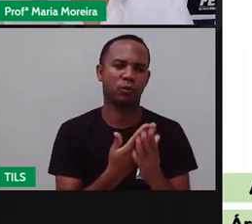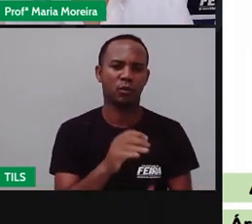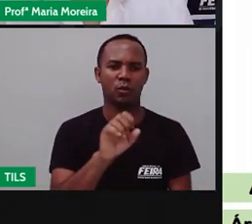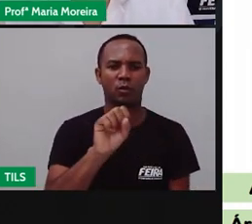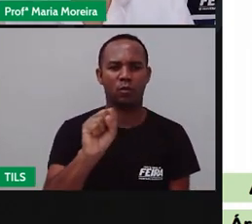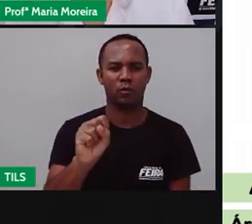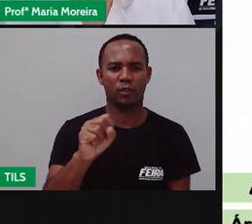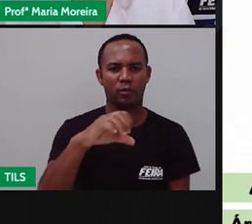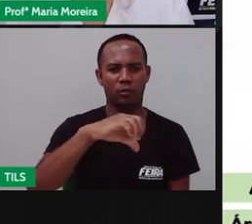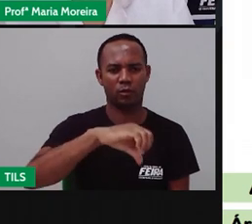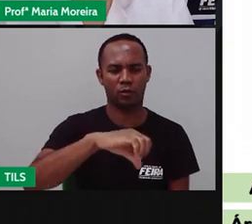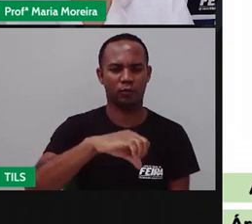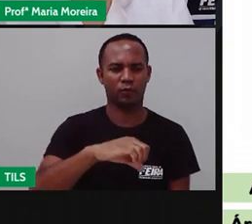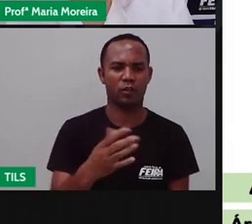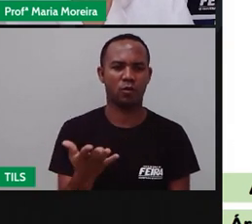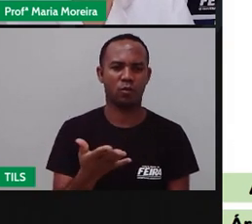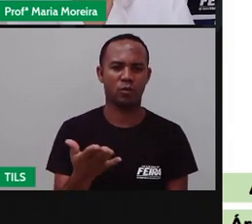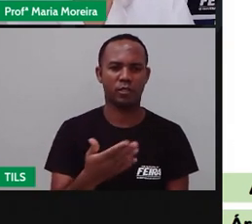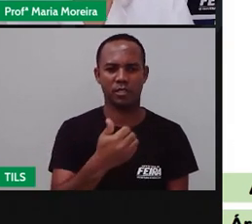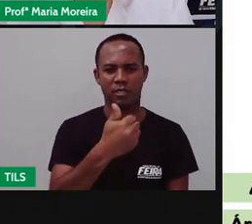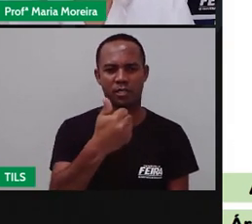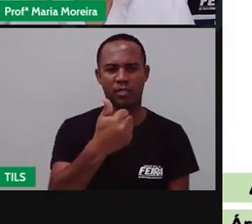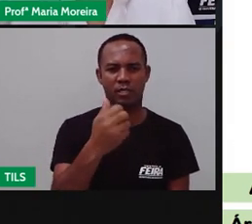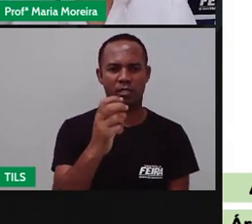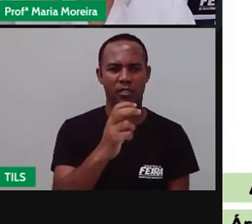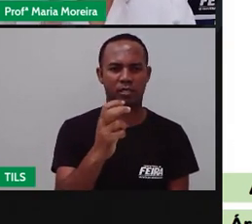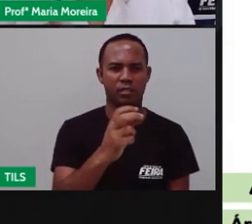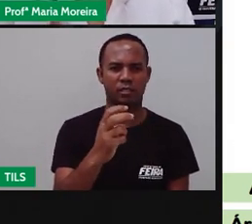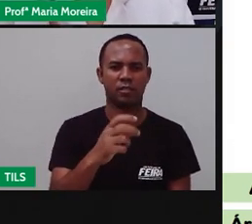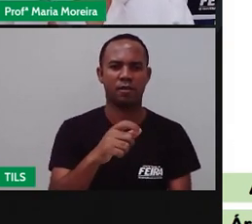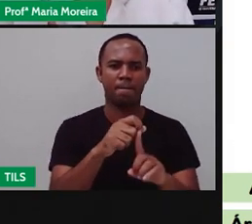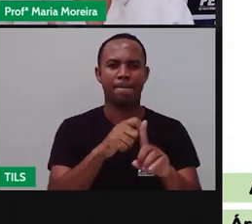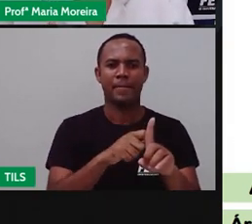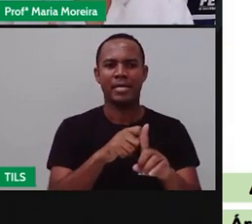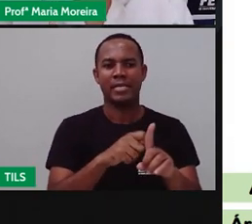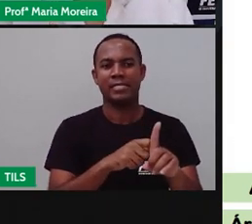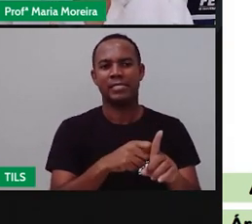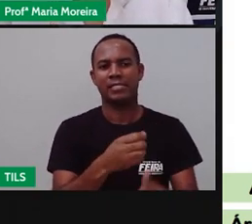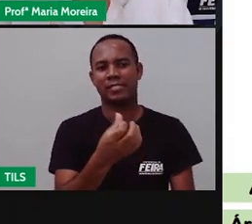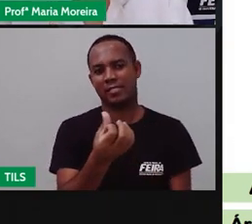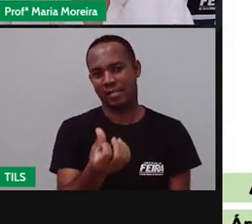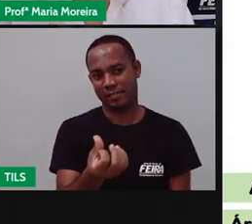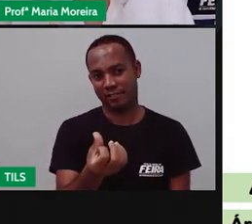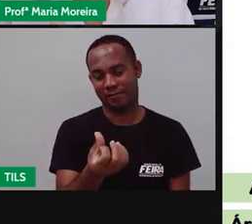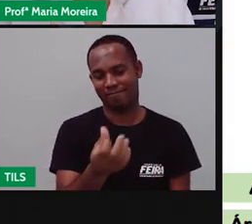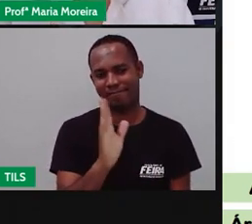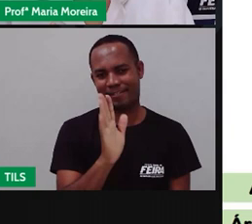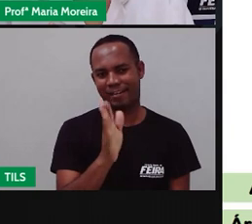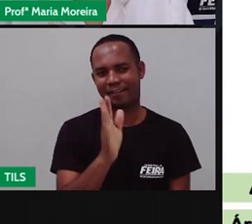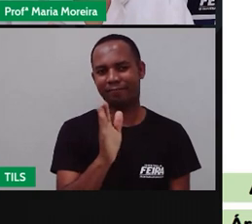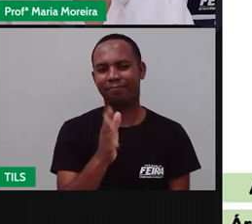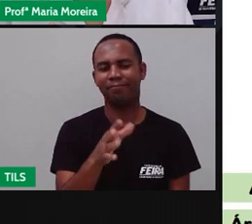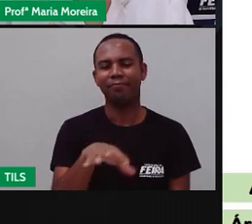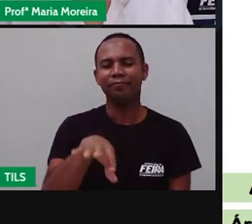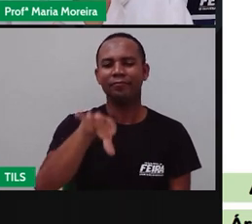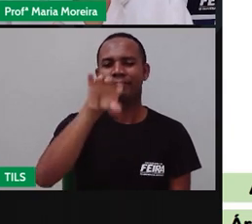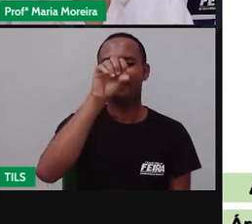15 do mês 6, 15 de junho. E tá chegando. Tá sentindo o cheiro, Anderson?